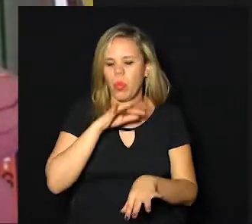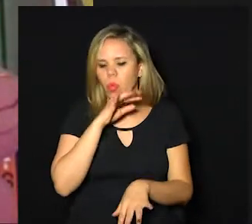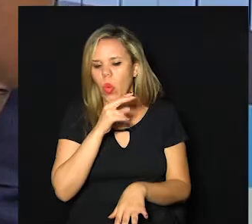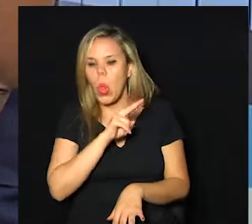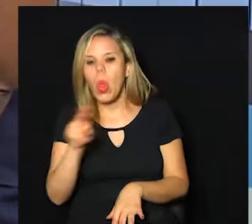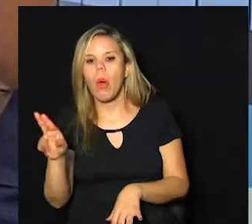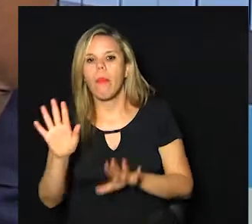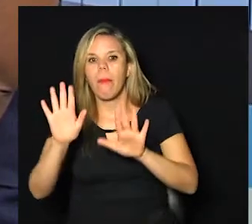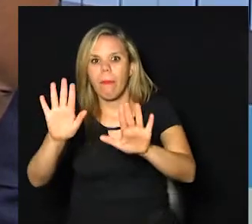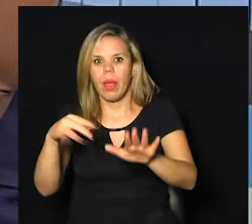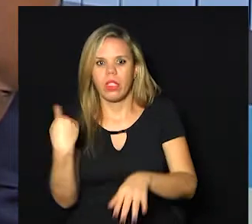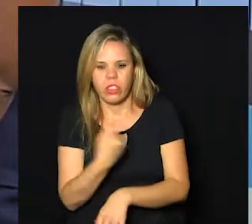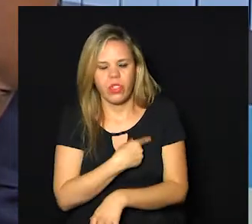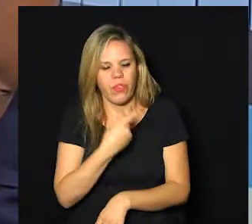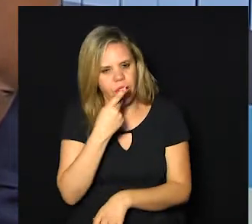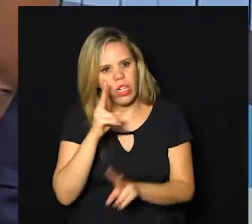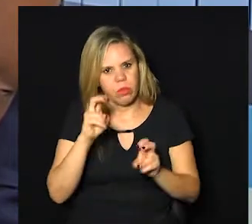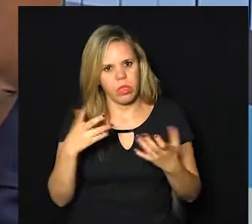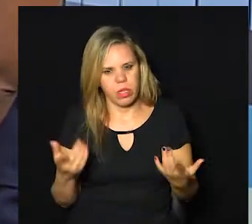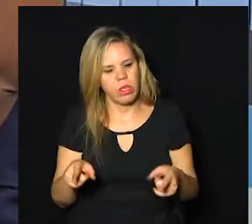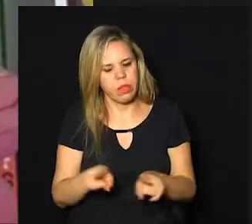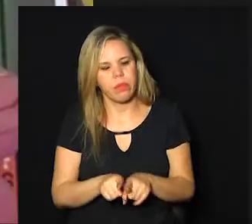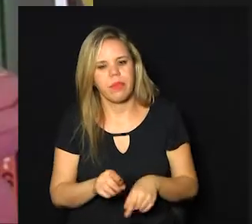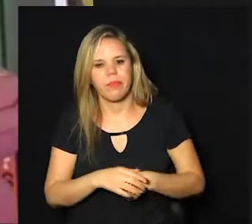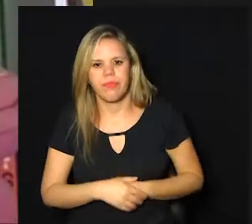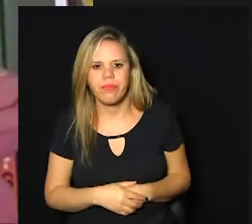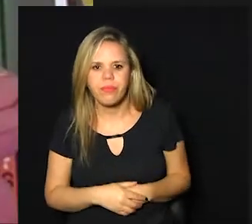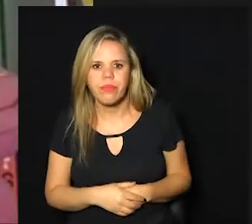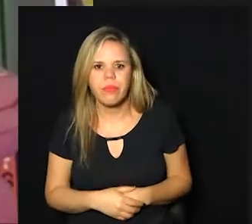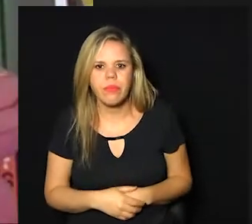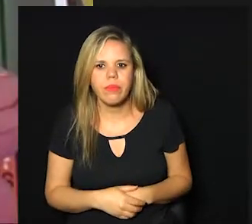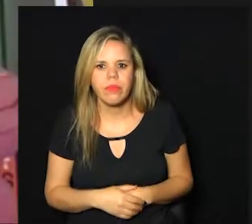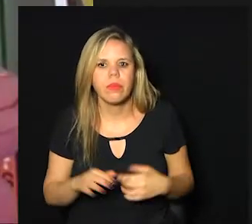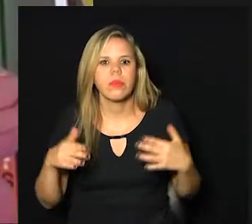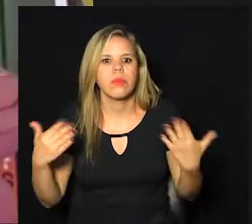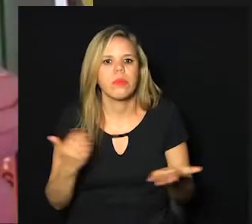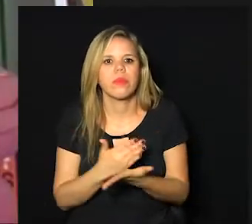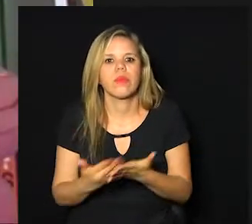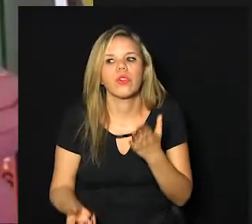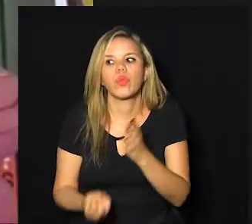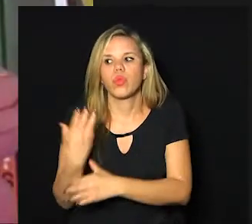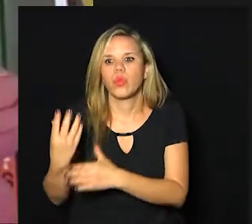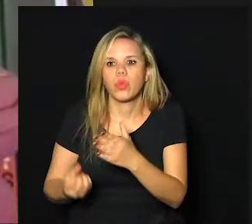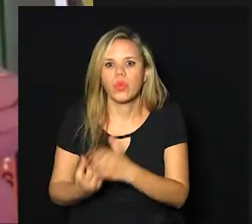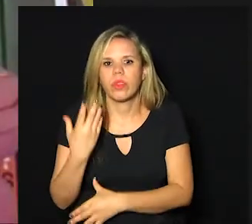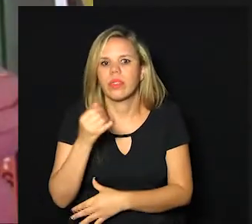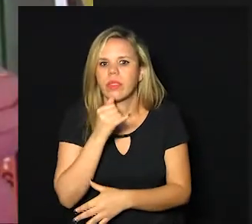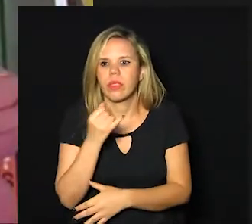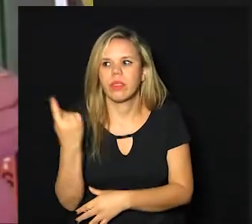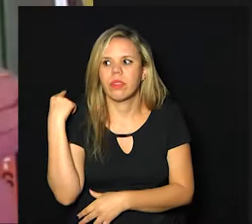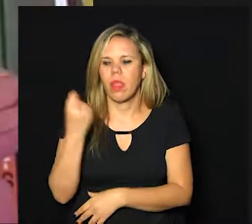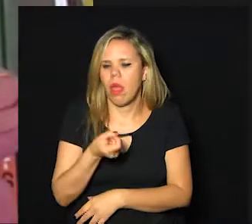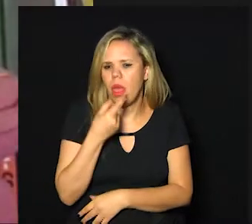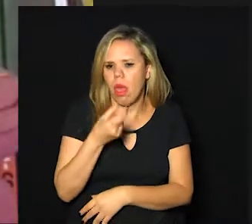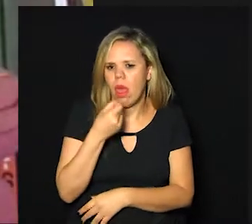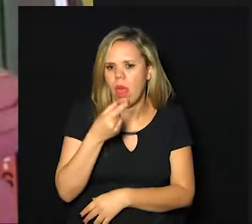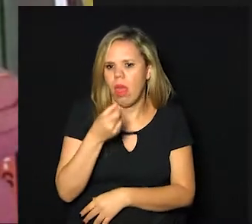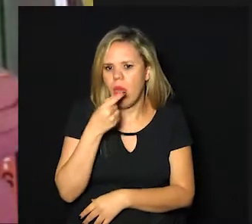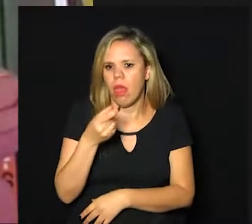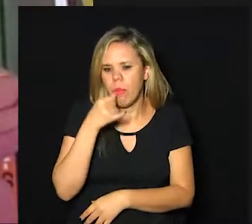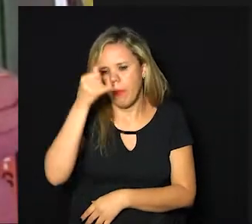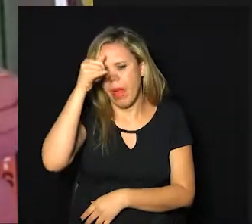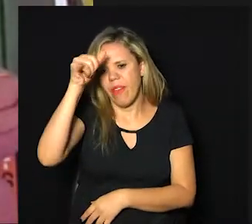mas a gente vai falar um pouco sobre isso também. Quando começam a surgir as pílulas antidepressivas, os